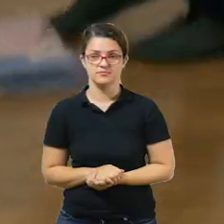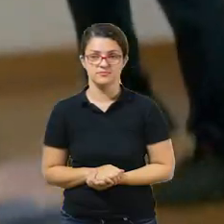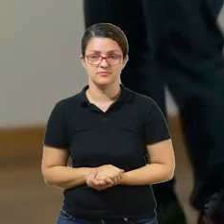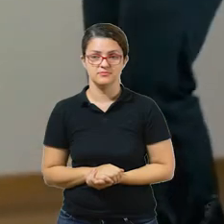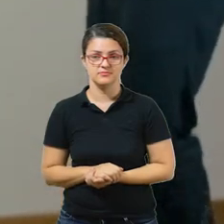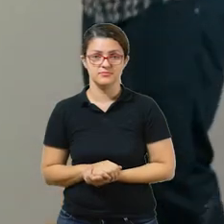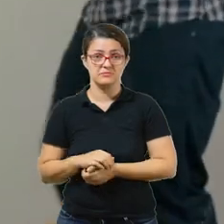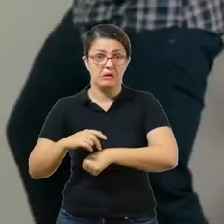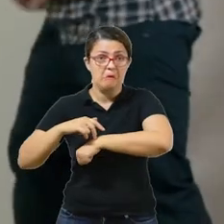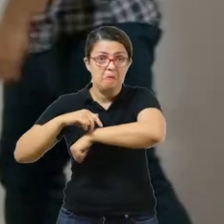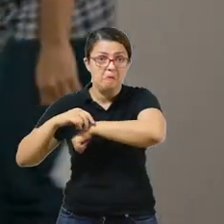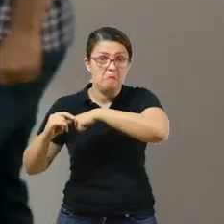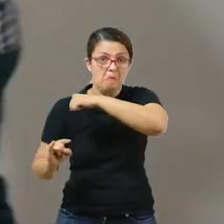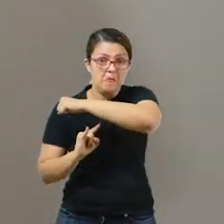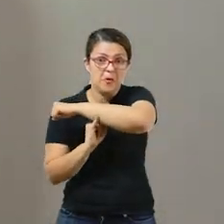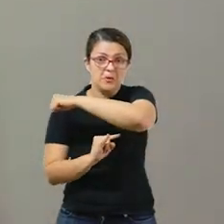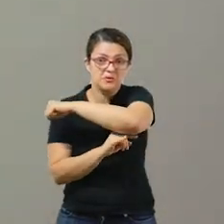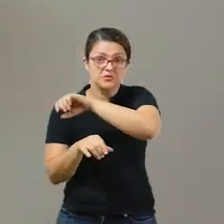Ih, a ponte